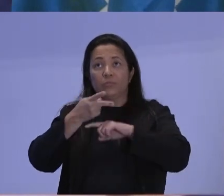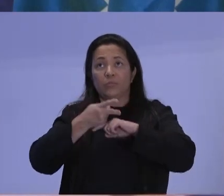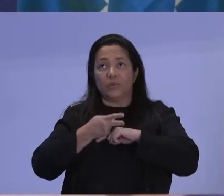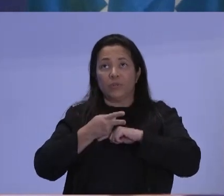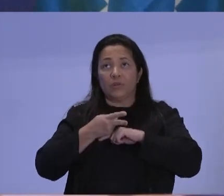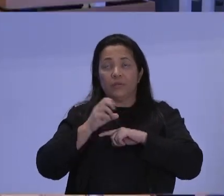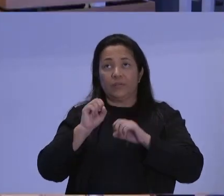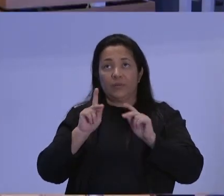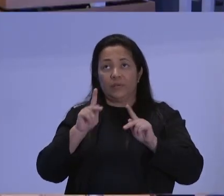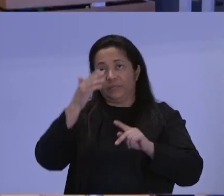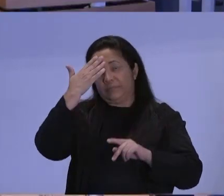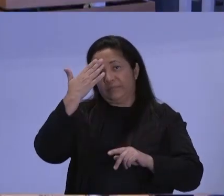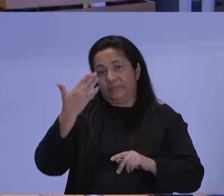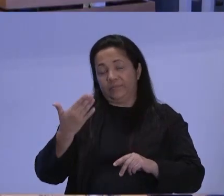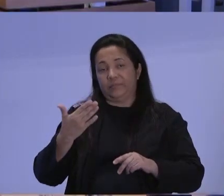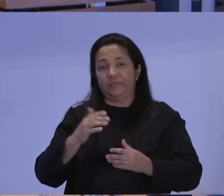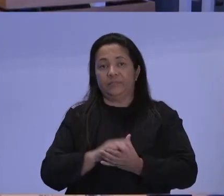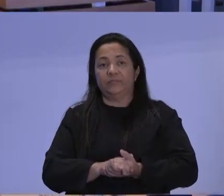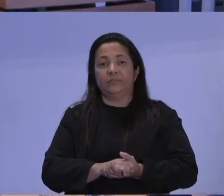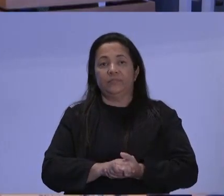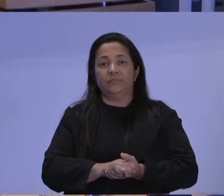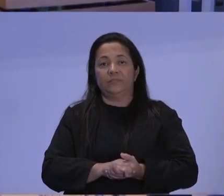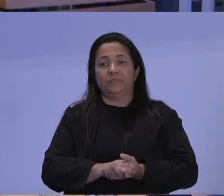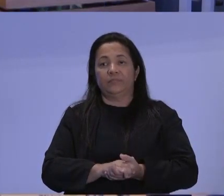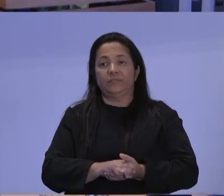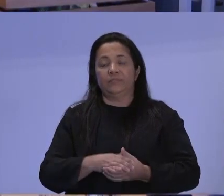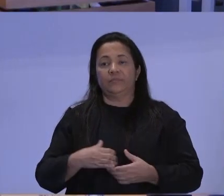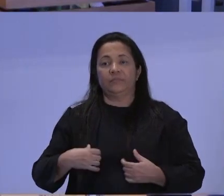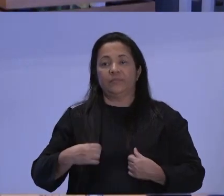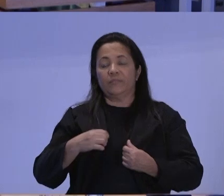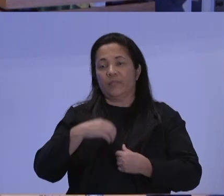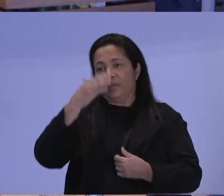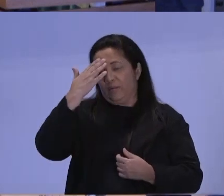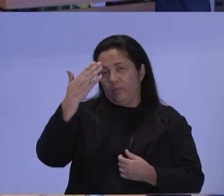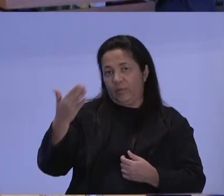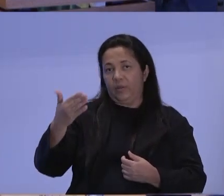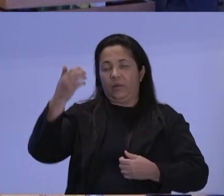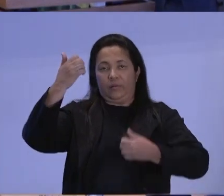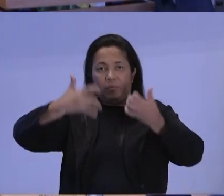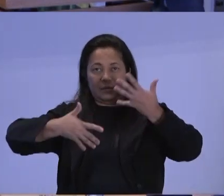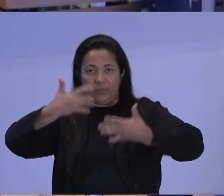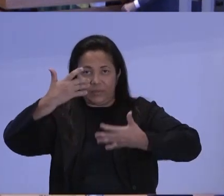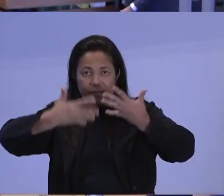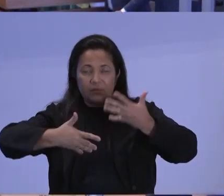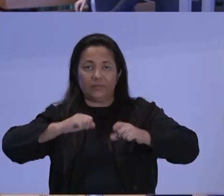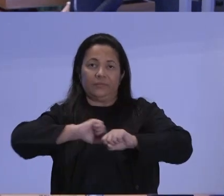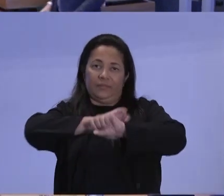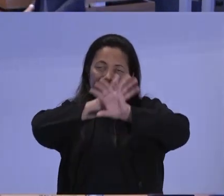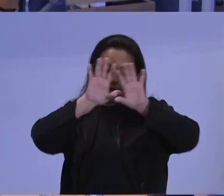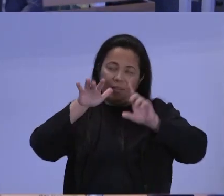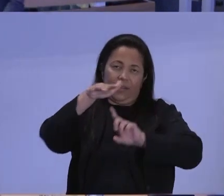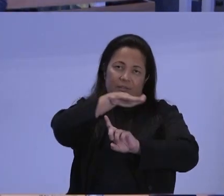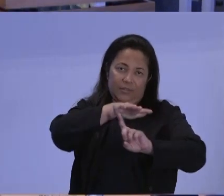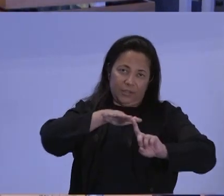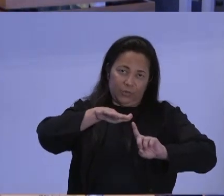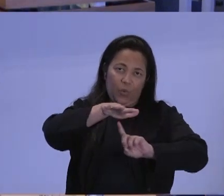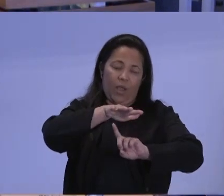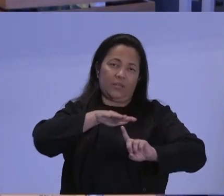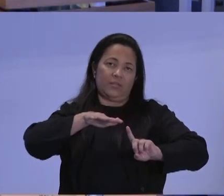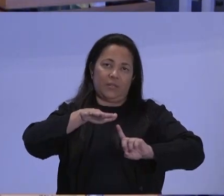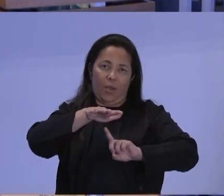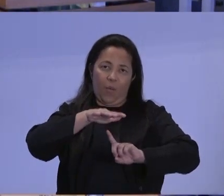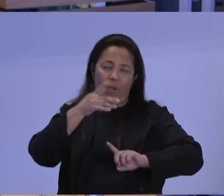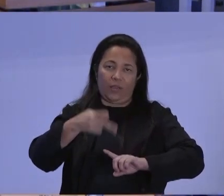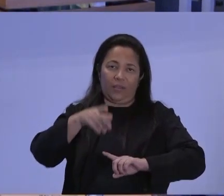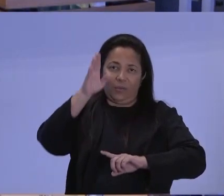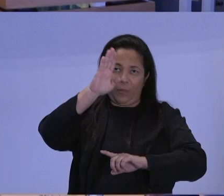Muito obrigado. Muito obrigado, doutor Ciro, pela explanação aí sobre a situação atual da hanseníase no